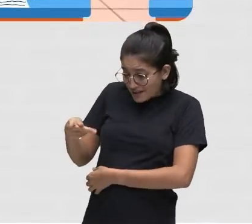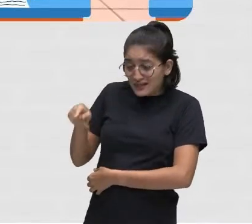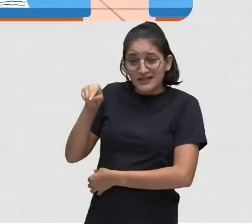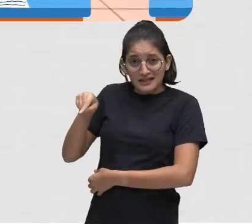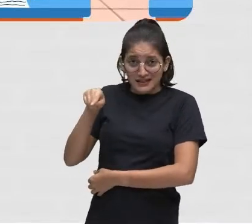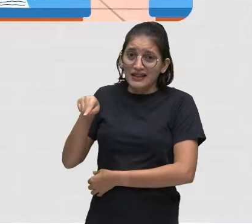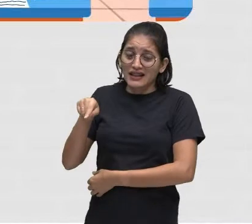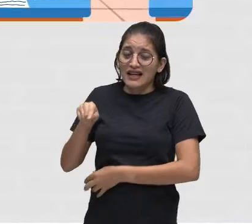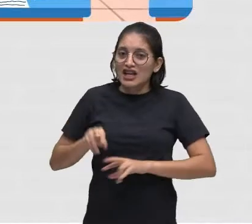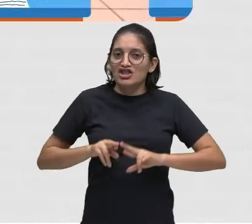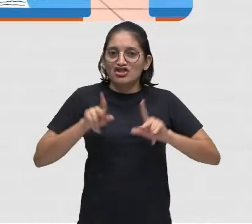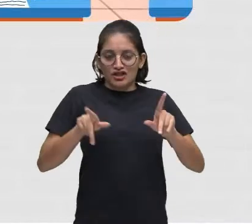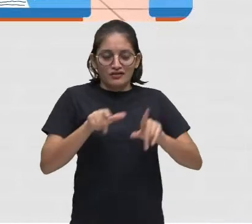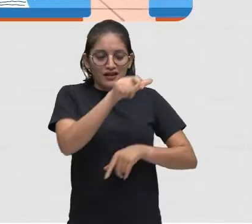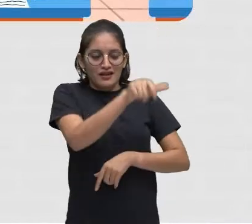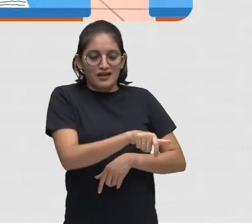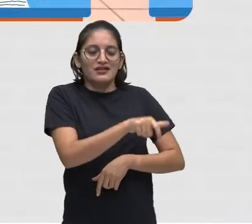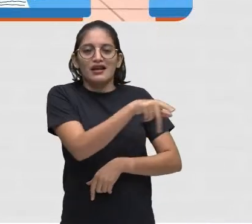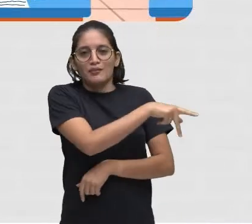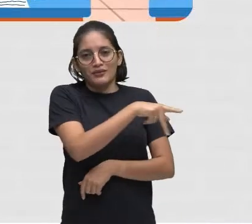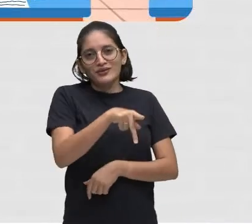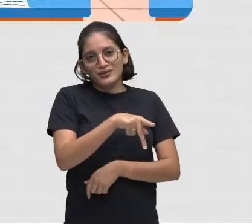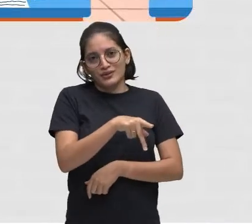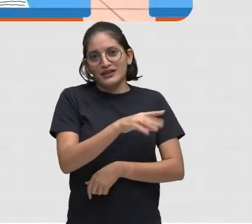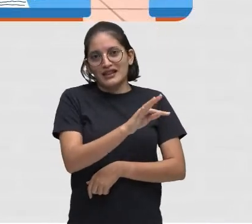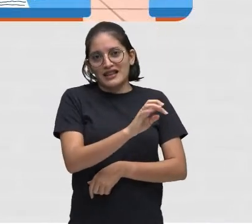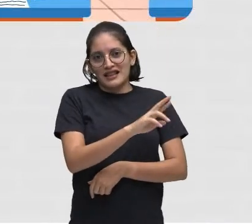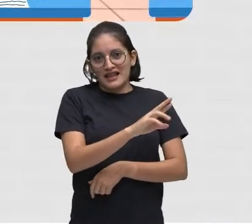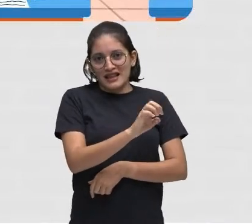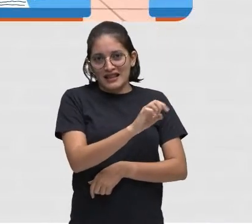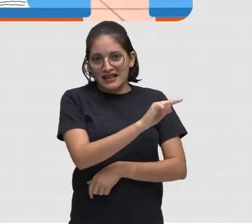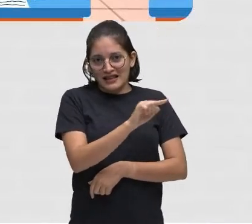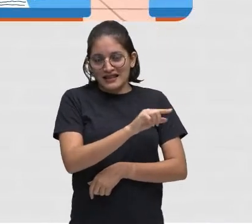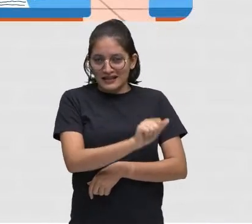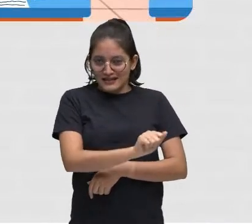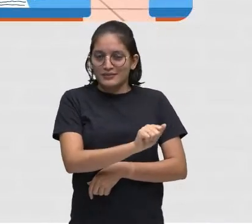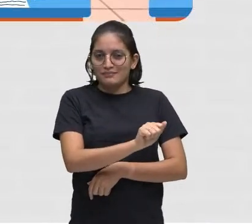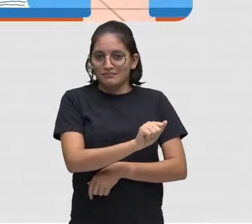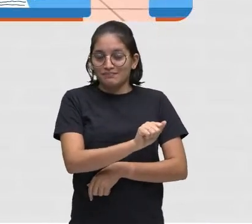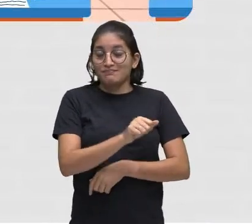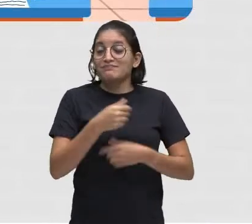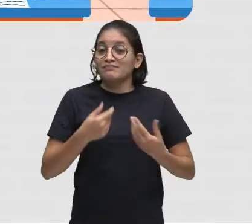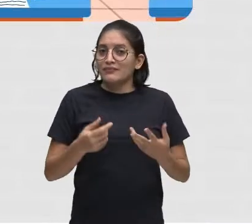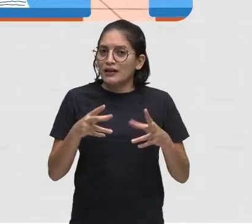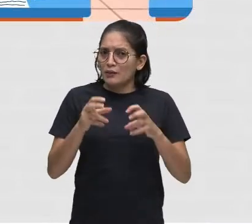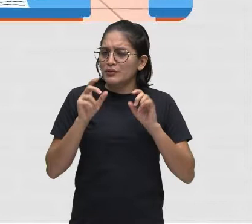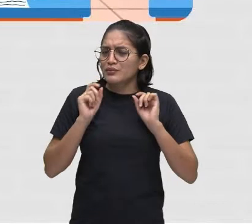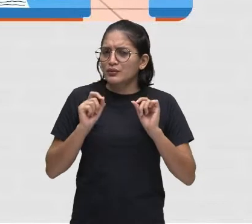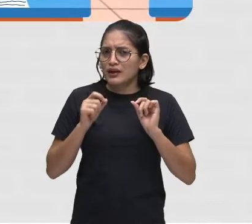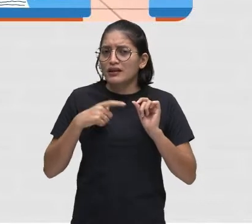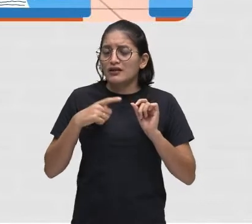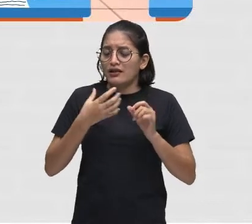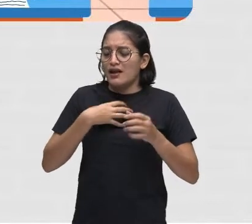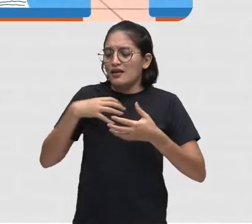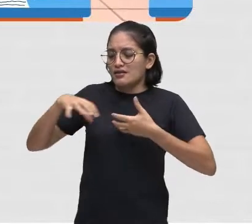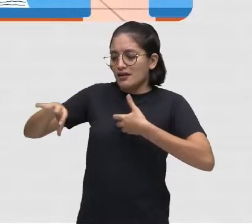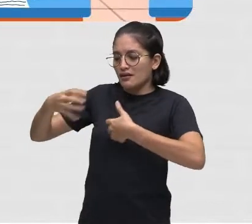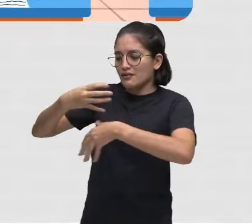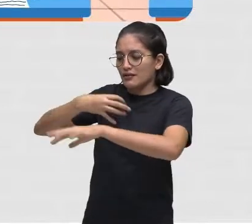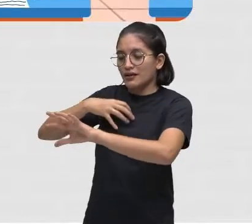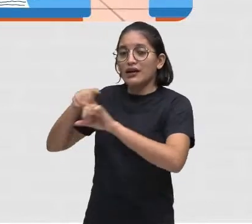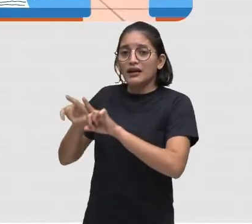muito diferente da vida da professora Teresa. Observaram? Então ela teve empatia e começou